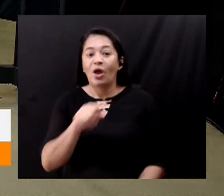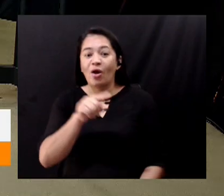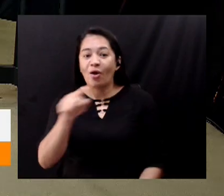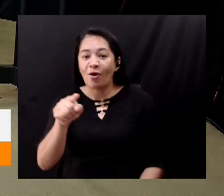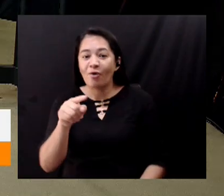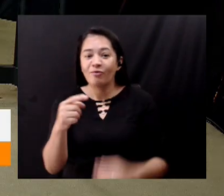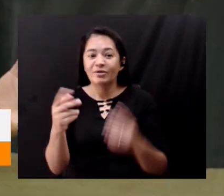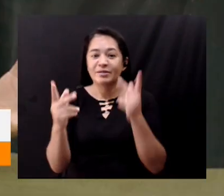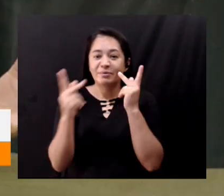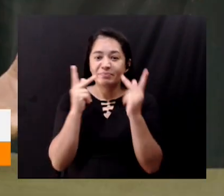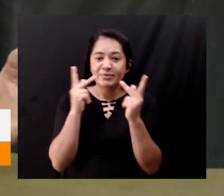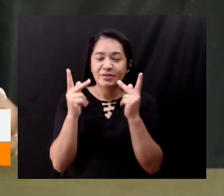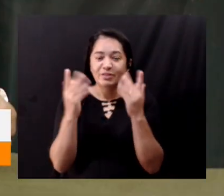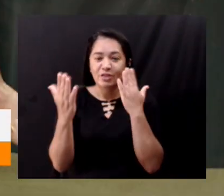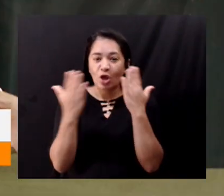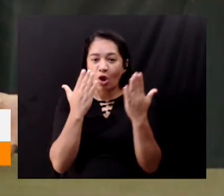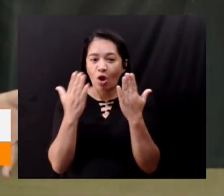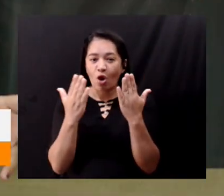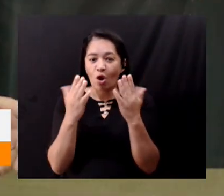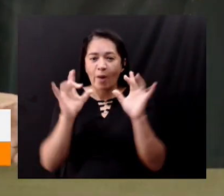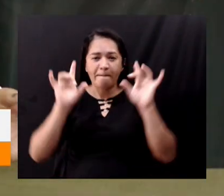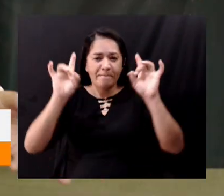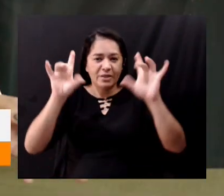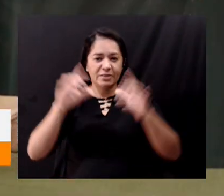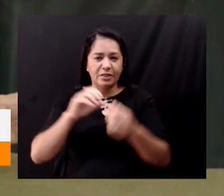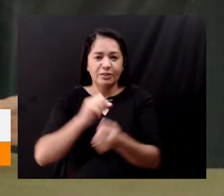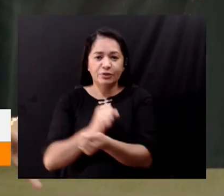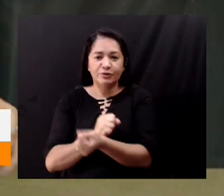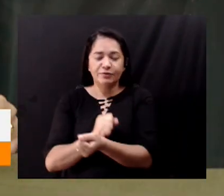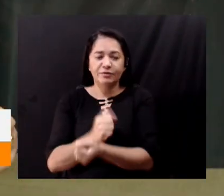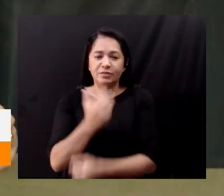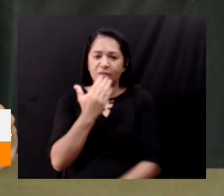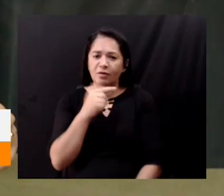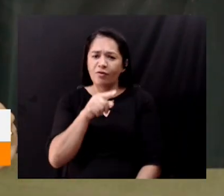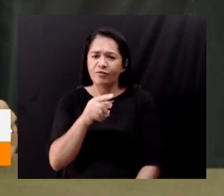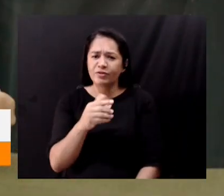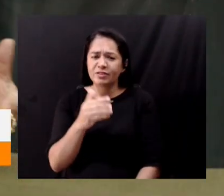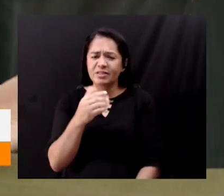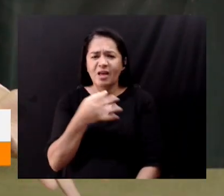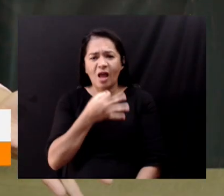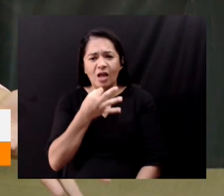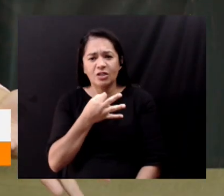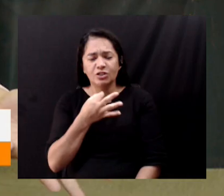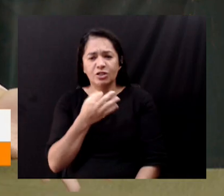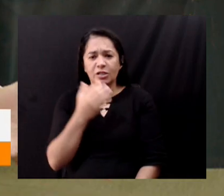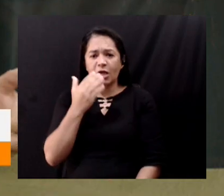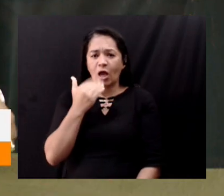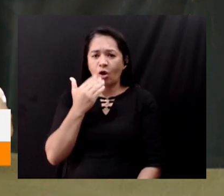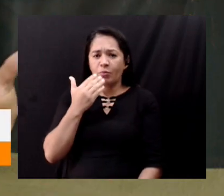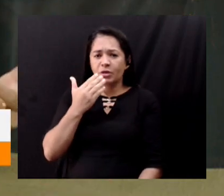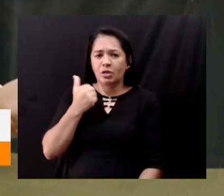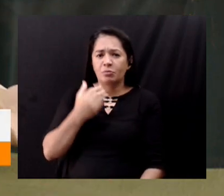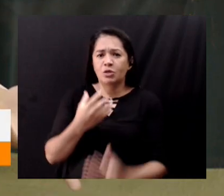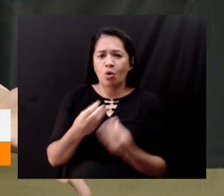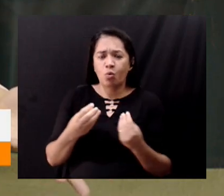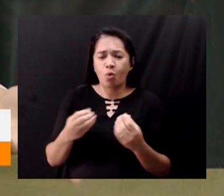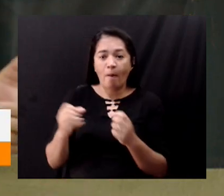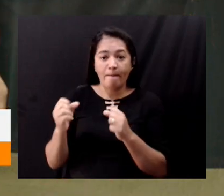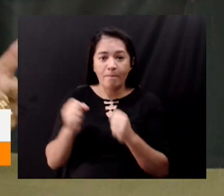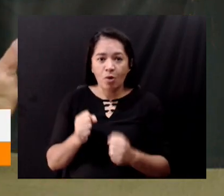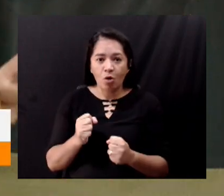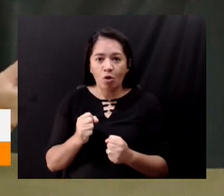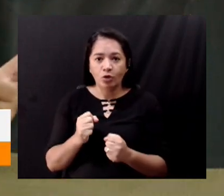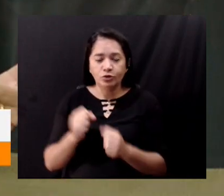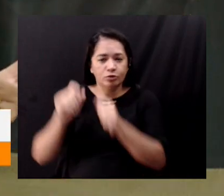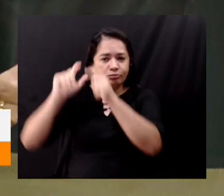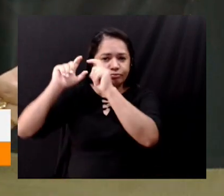especializada em compulsão alimentar, né? Você acredita que o consumo excessivo de certos alimentos pode ser considerado um transtorno alimentar? Qual